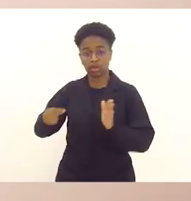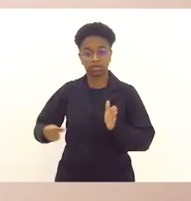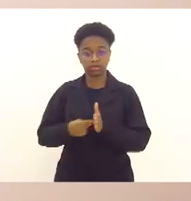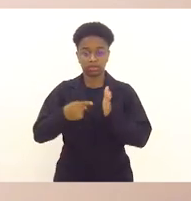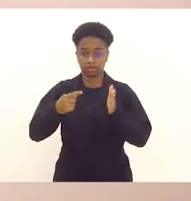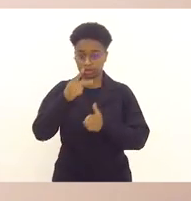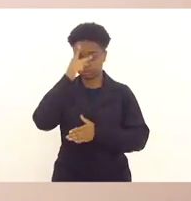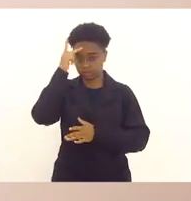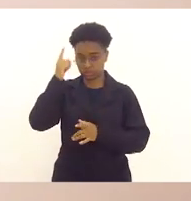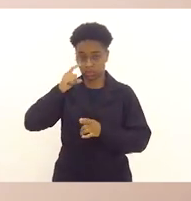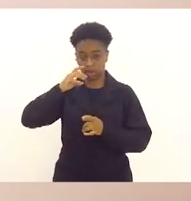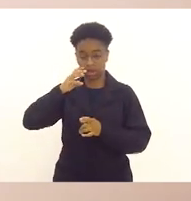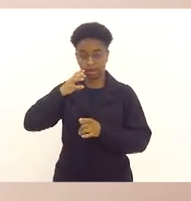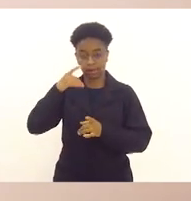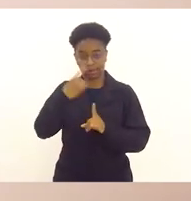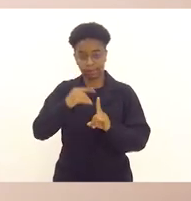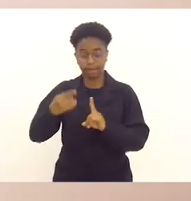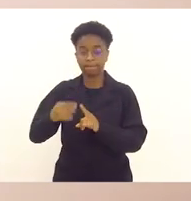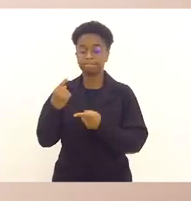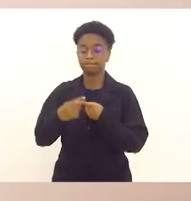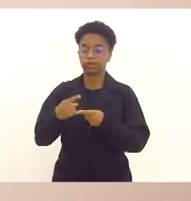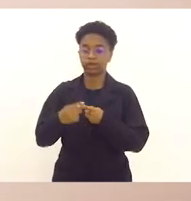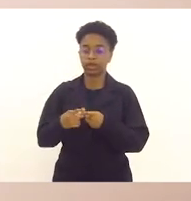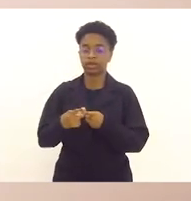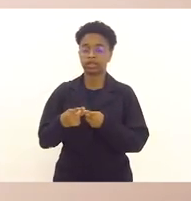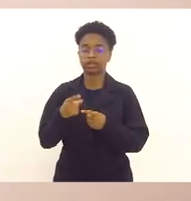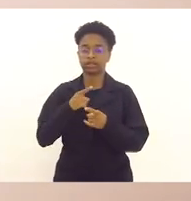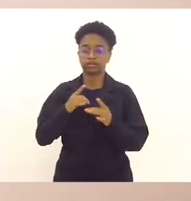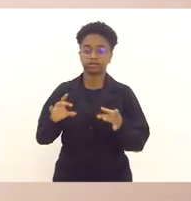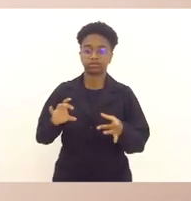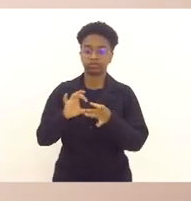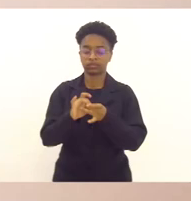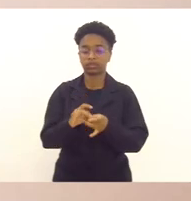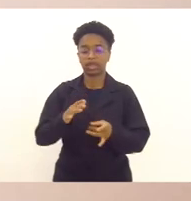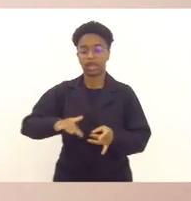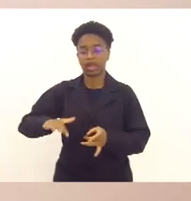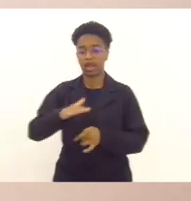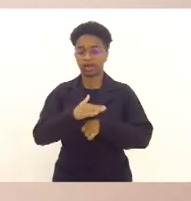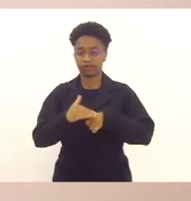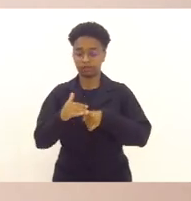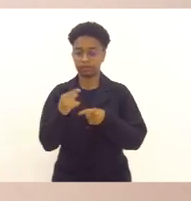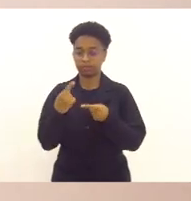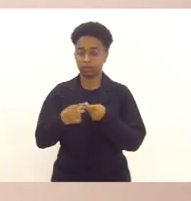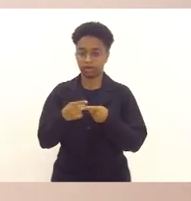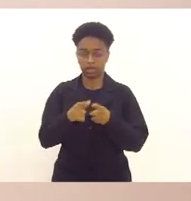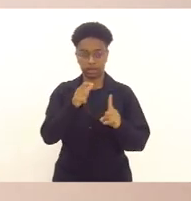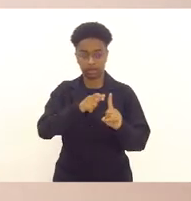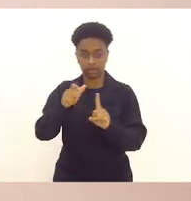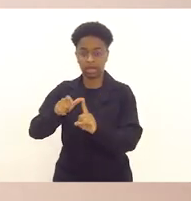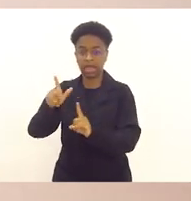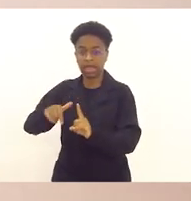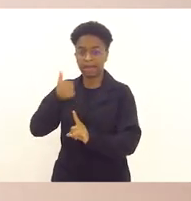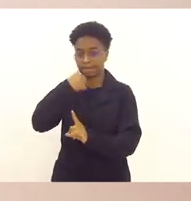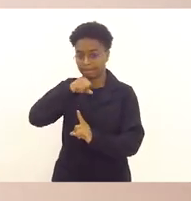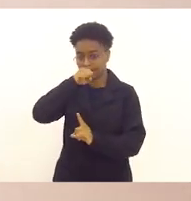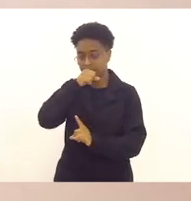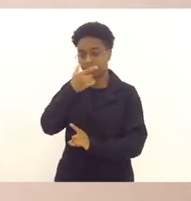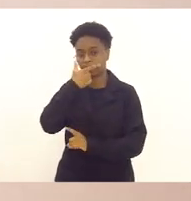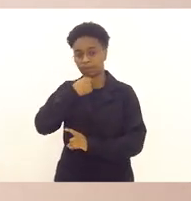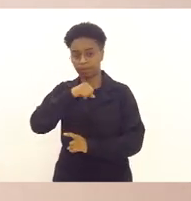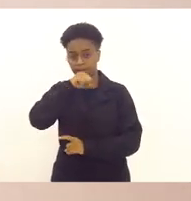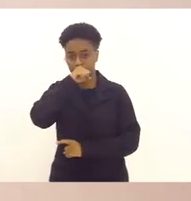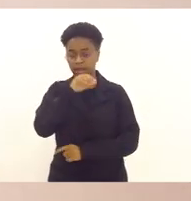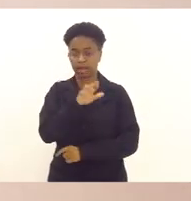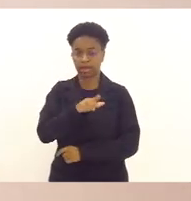agressores por questões que passam pelo Campo de afetivo já que esses autores em geral São mães pais irmãos de